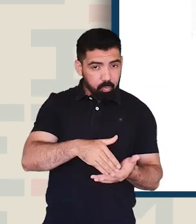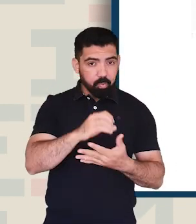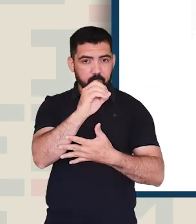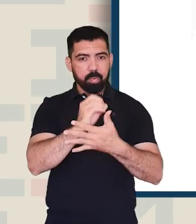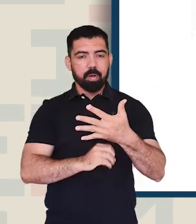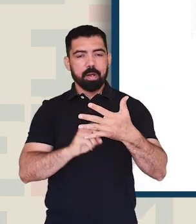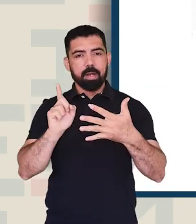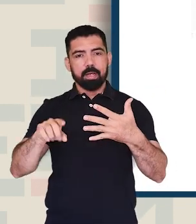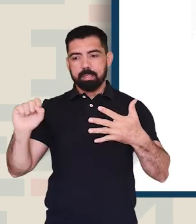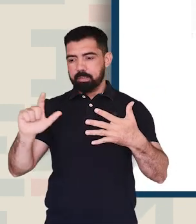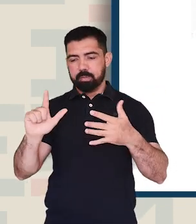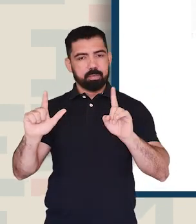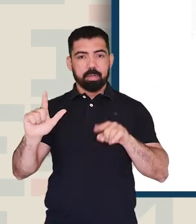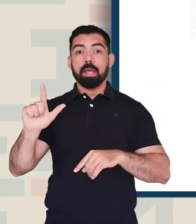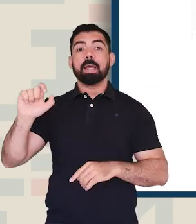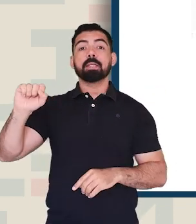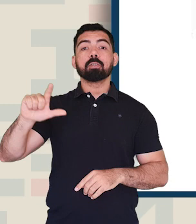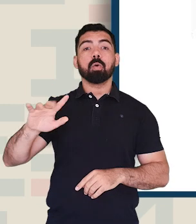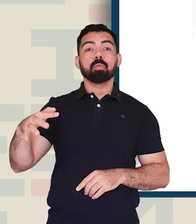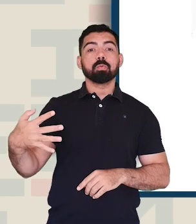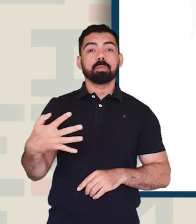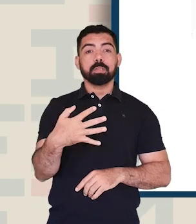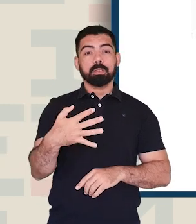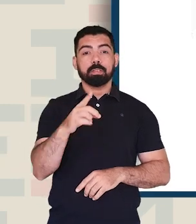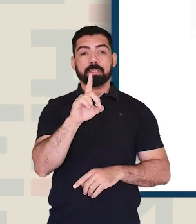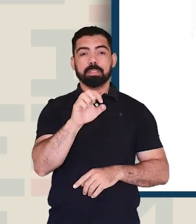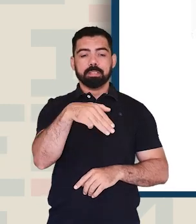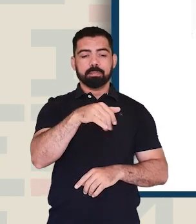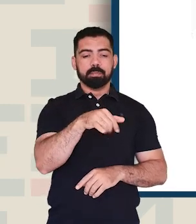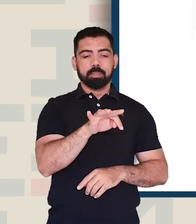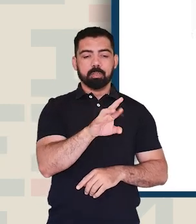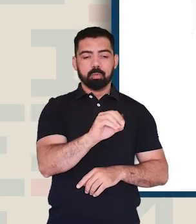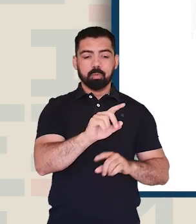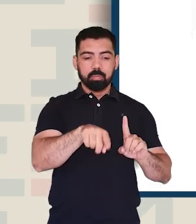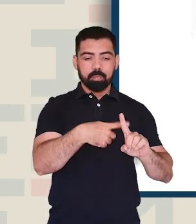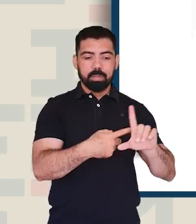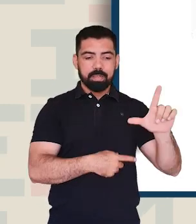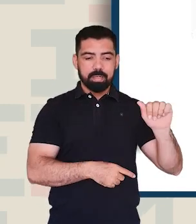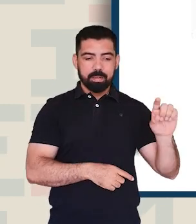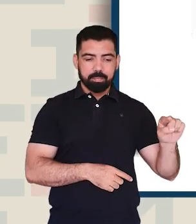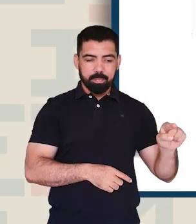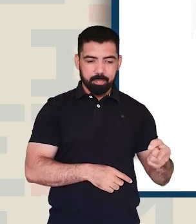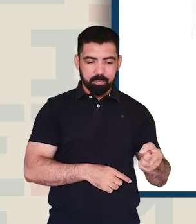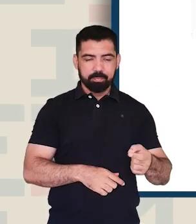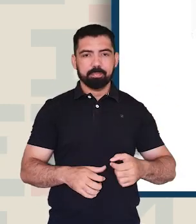que ficou ao invés do Sol, agora é um Sol sustenido diminuto e Lá menor, certo?